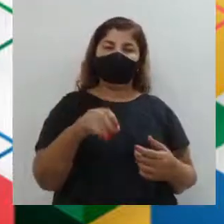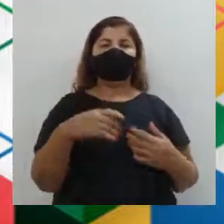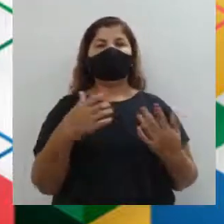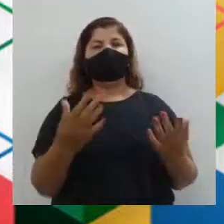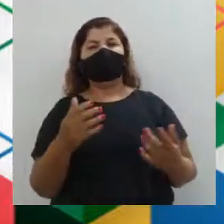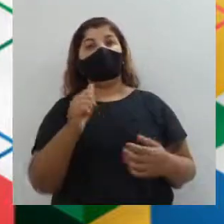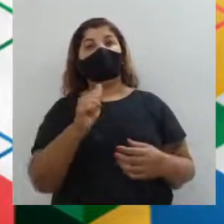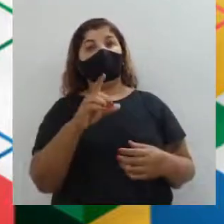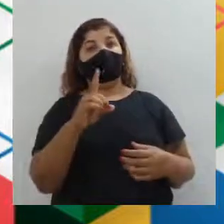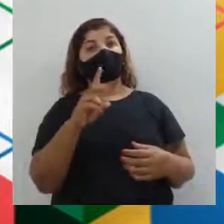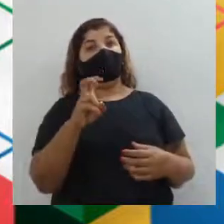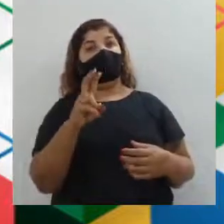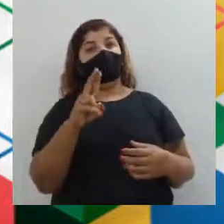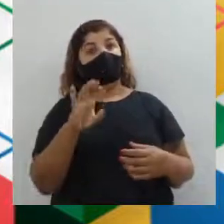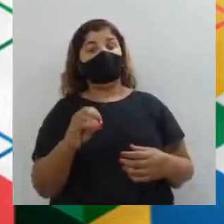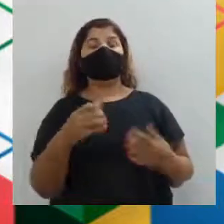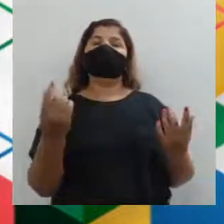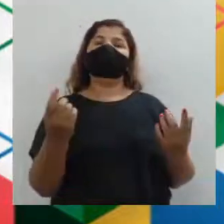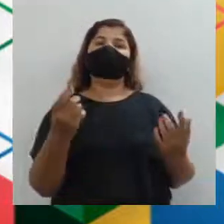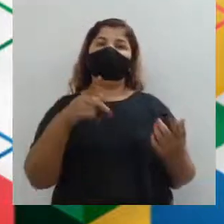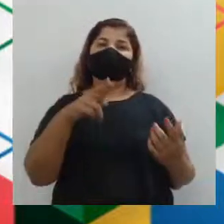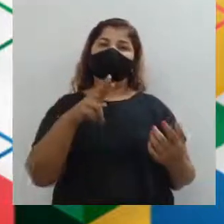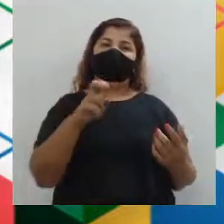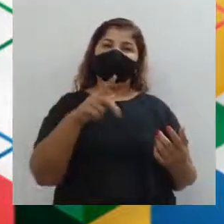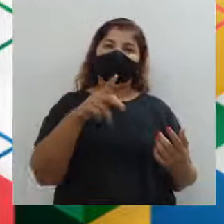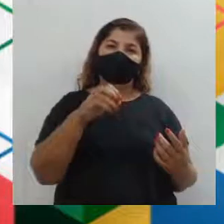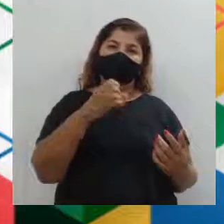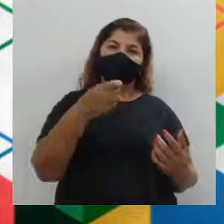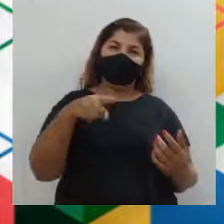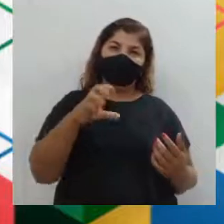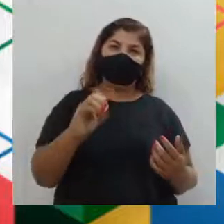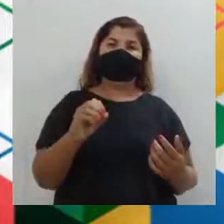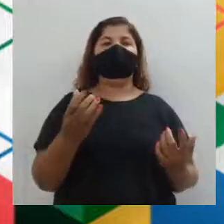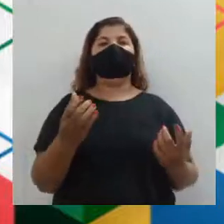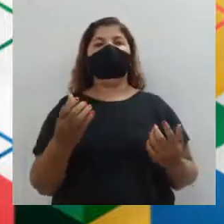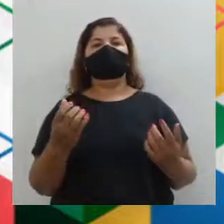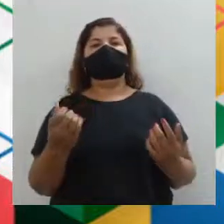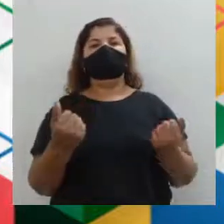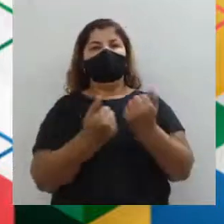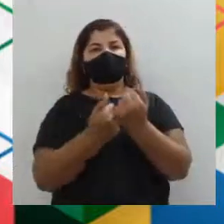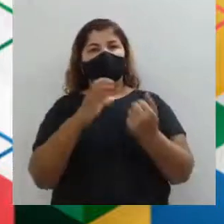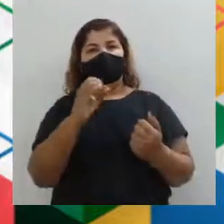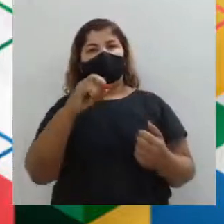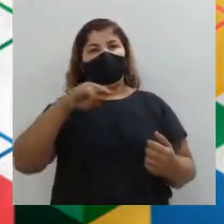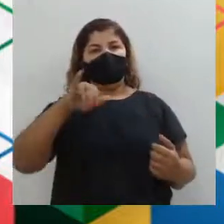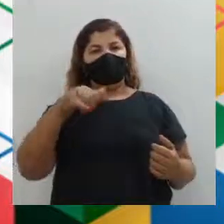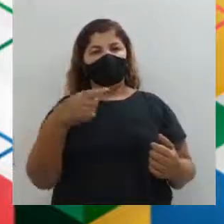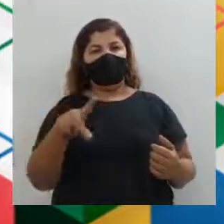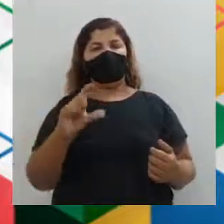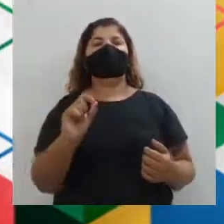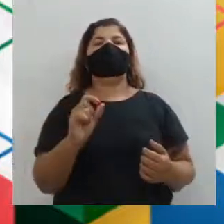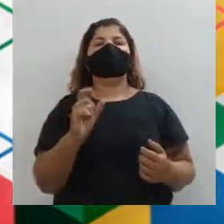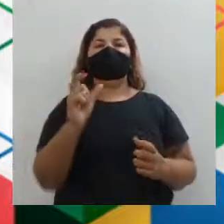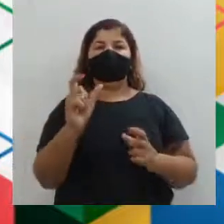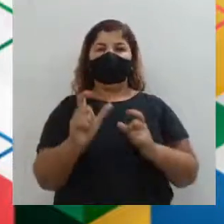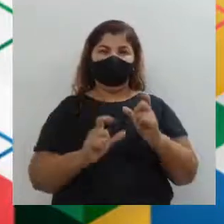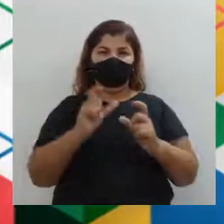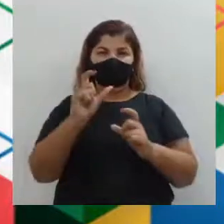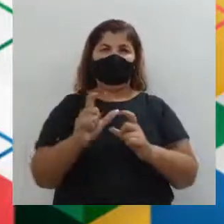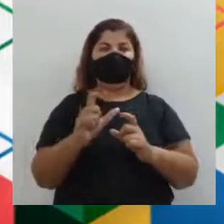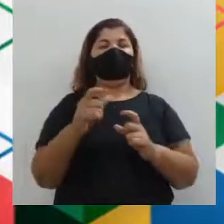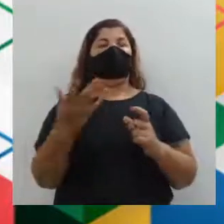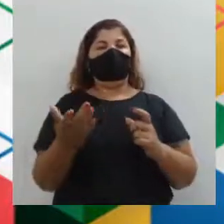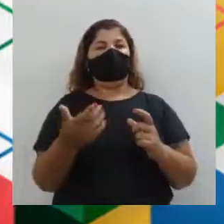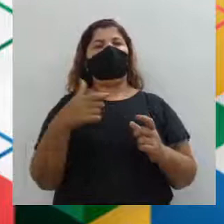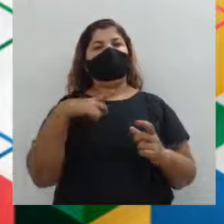advérbio, preposição, conjunção e interjeição. São essas as 10 classes